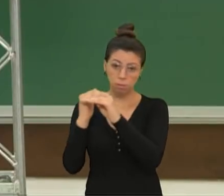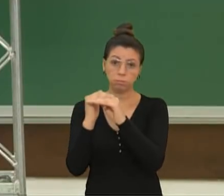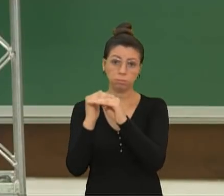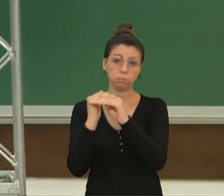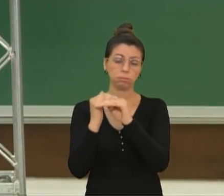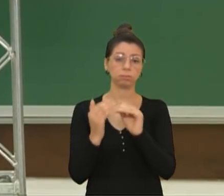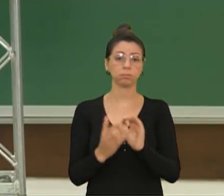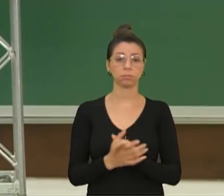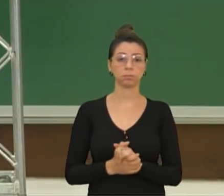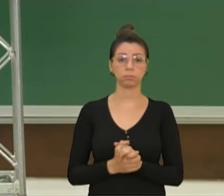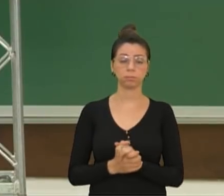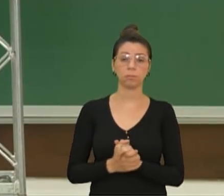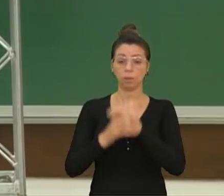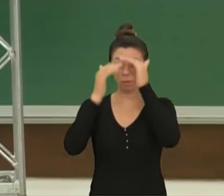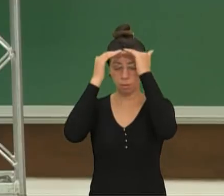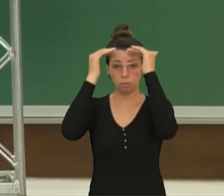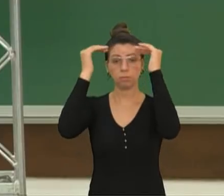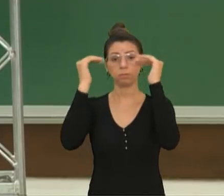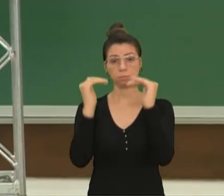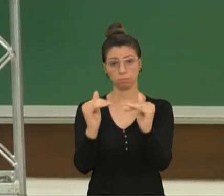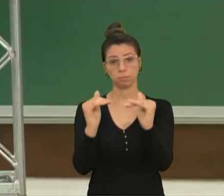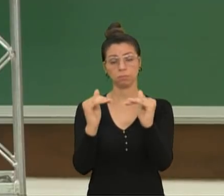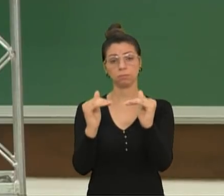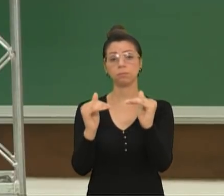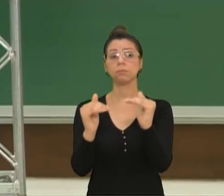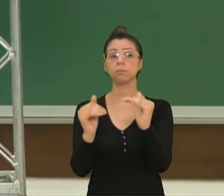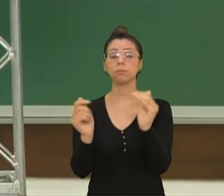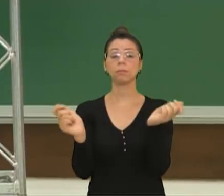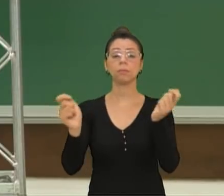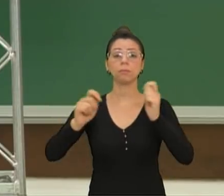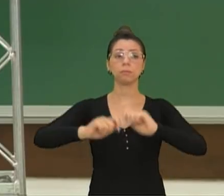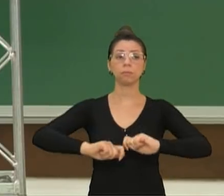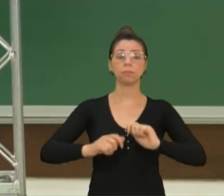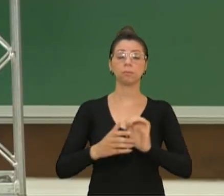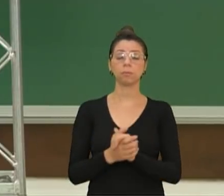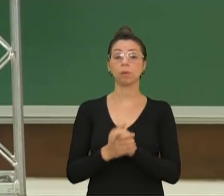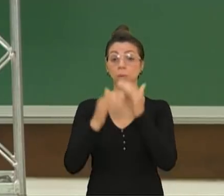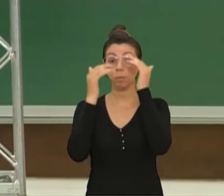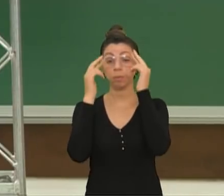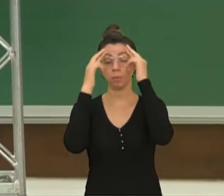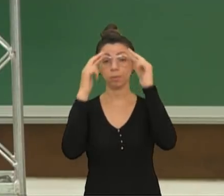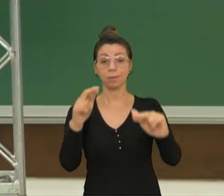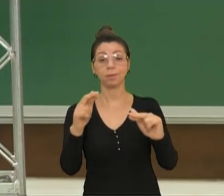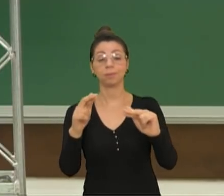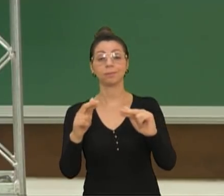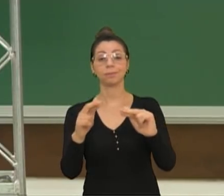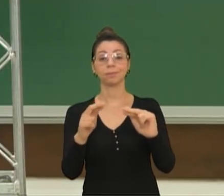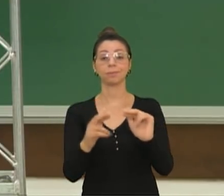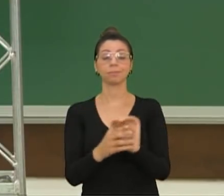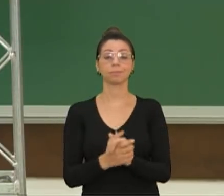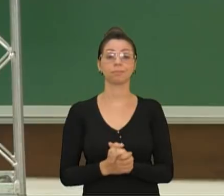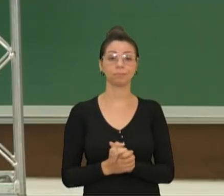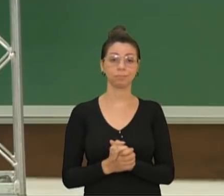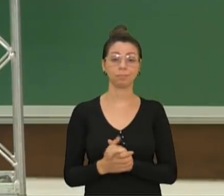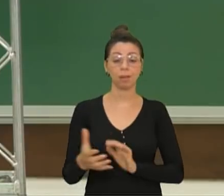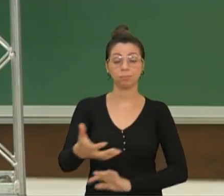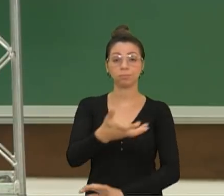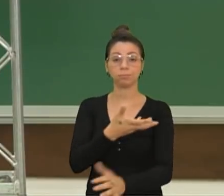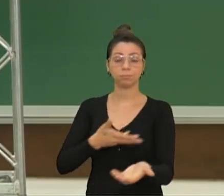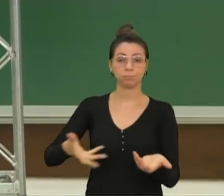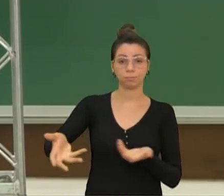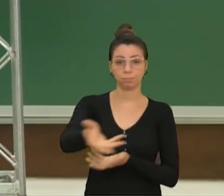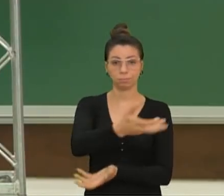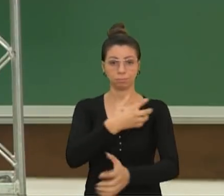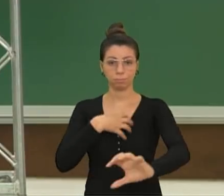forma igual, respeitada, né? Tendo a solidariedade, tendo o respeito entre as pessoas. Então